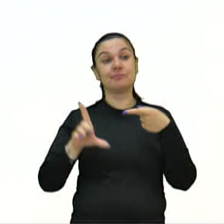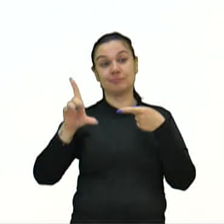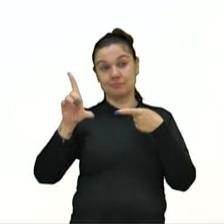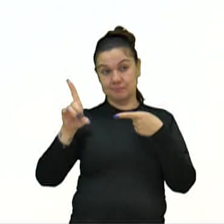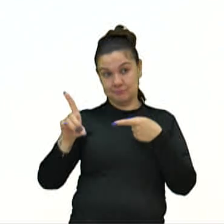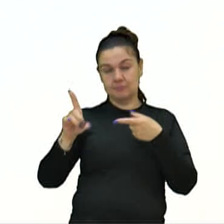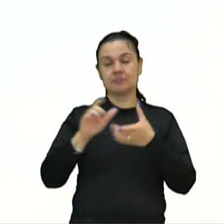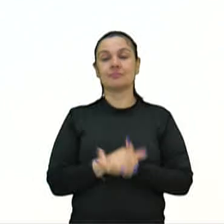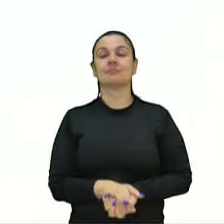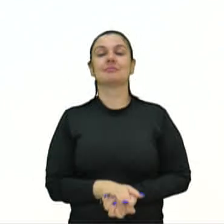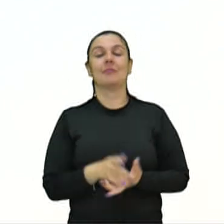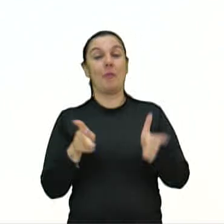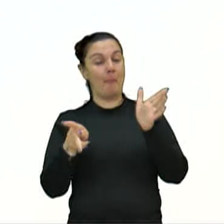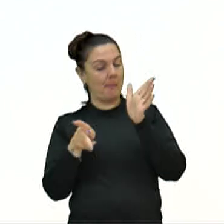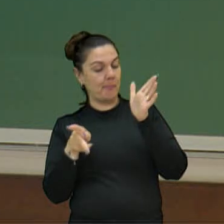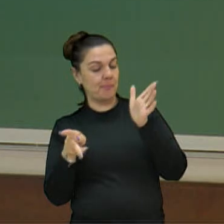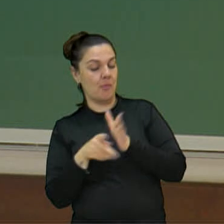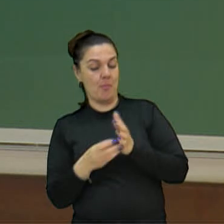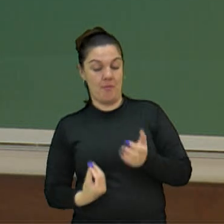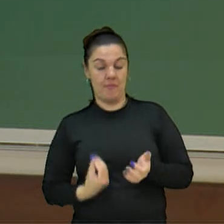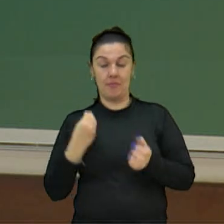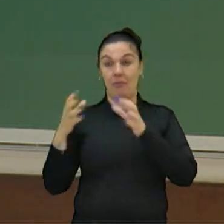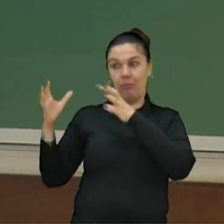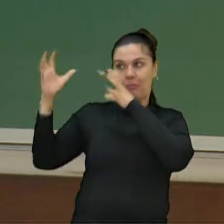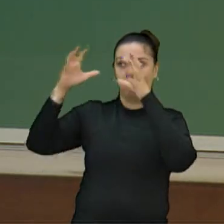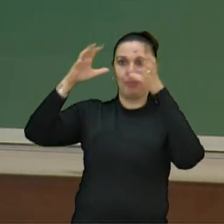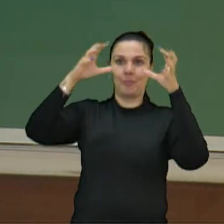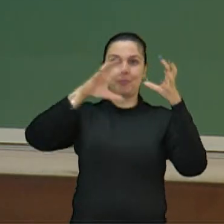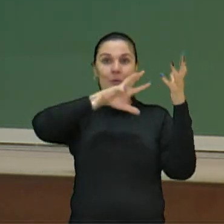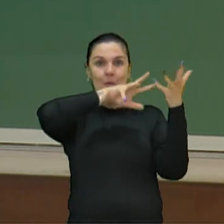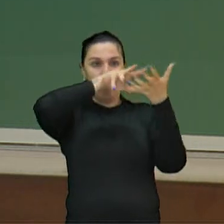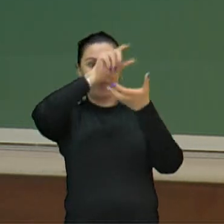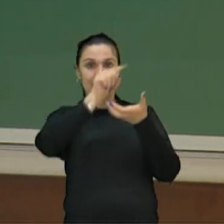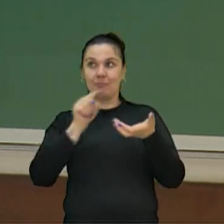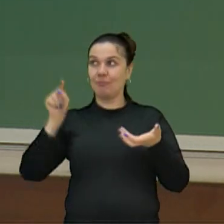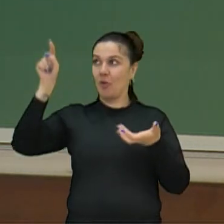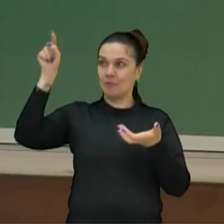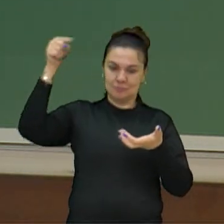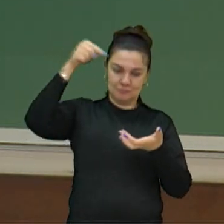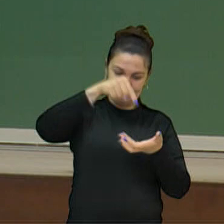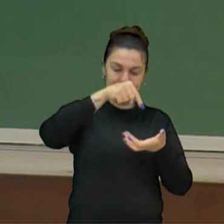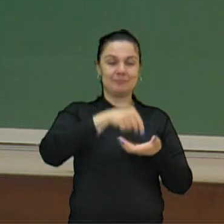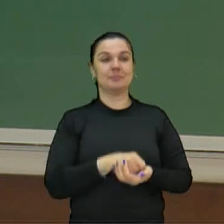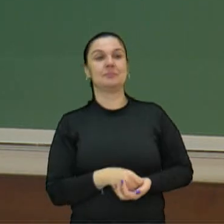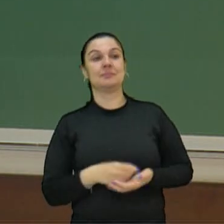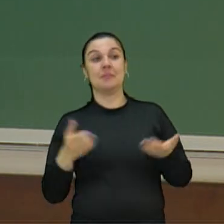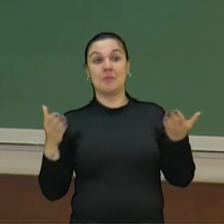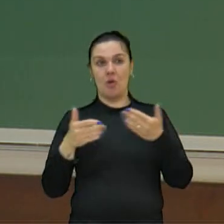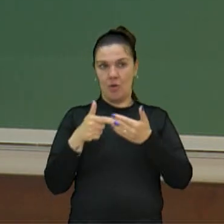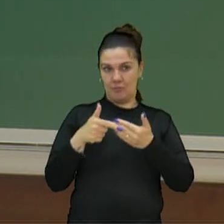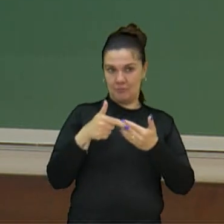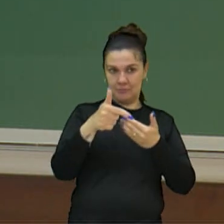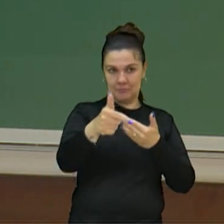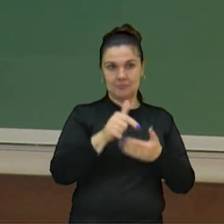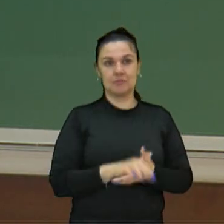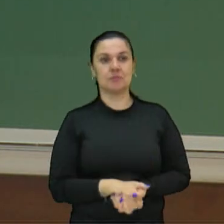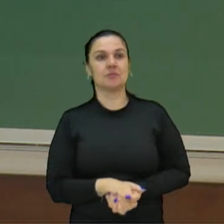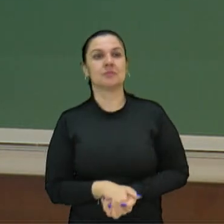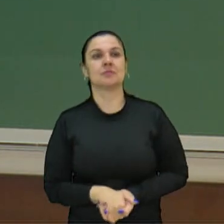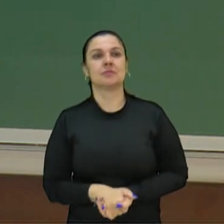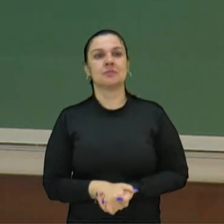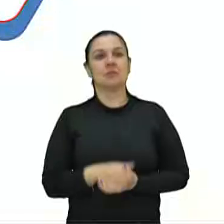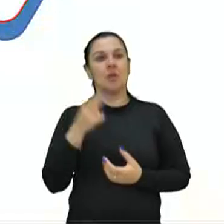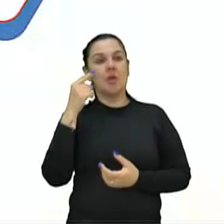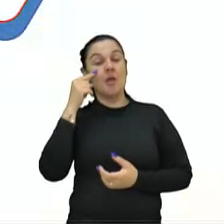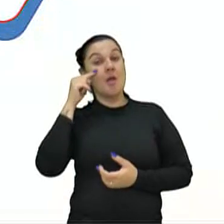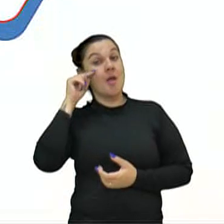nossa resposta, a panspermia, a vida veio de cosmo, veio de fora do planeta, tá? Então, continuando aqui. Então, essa tela aqui